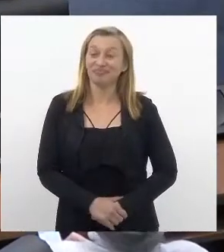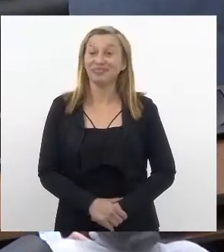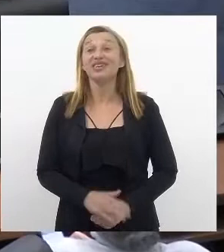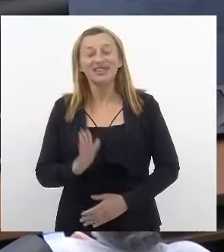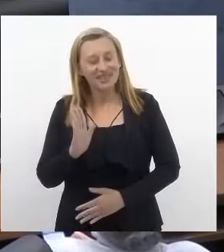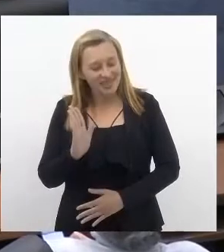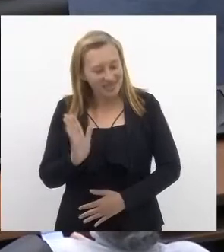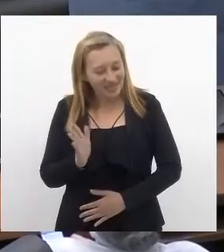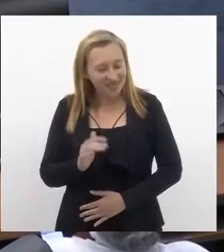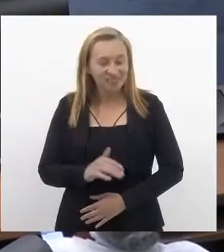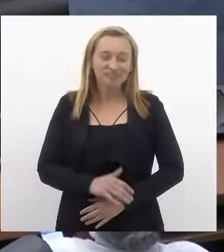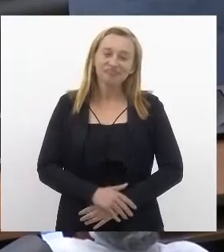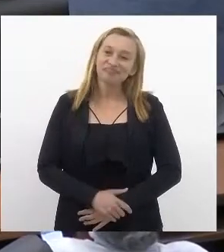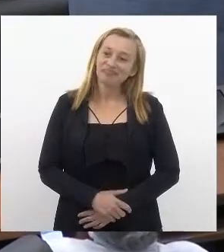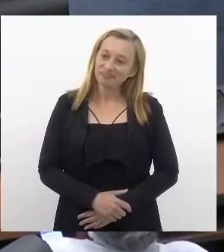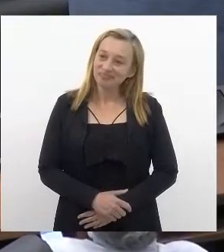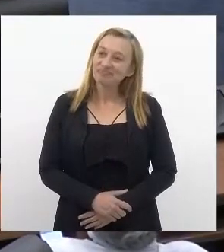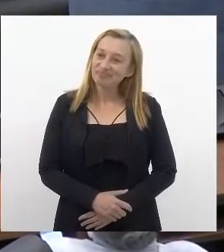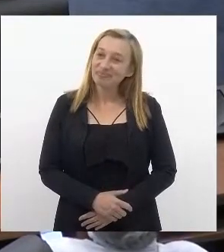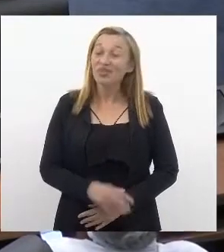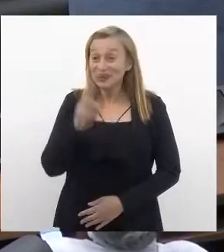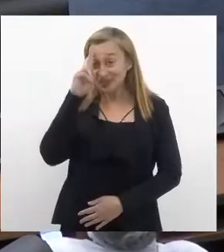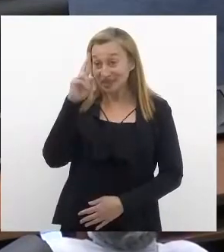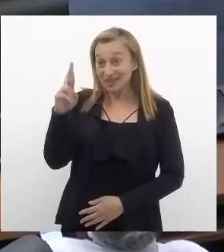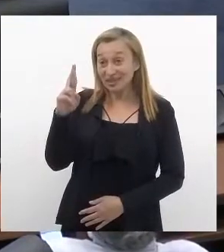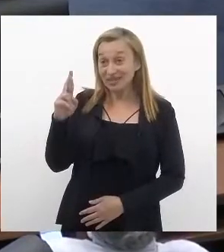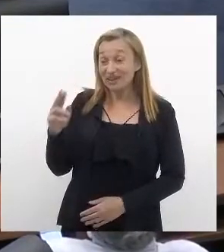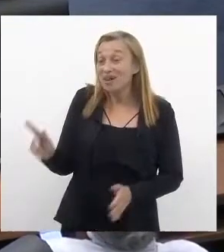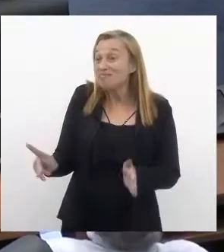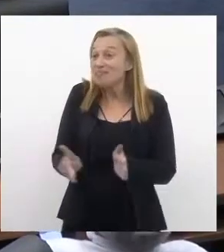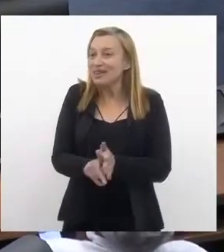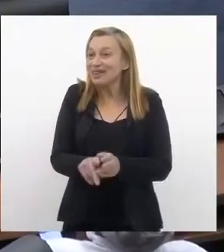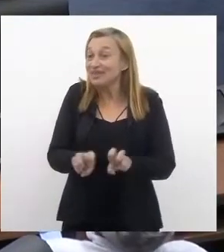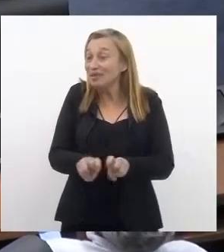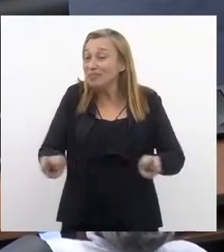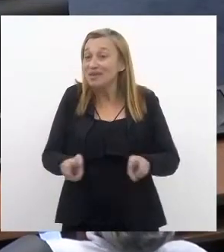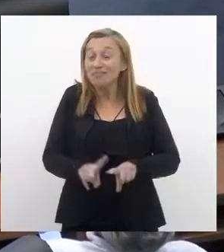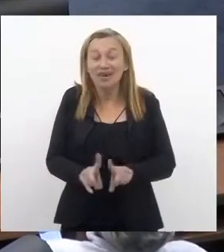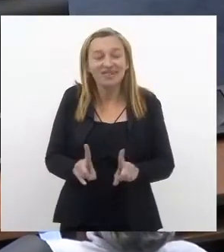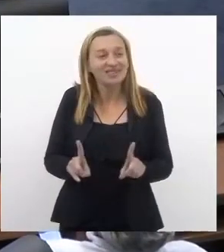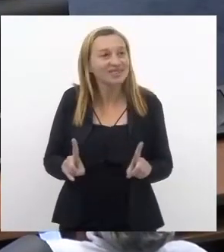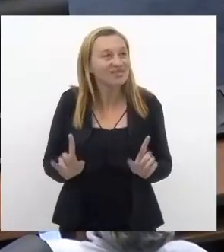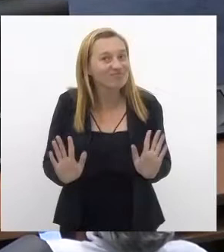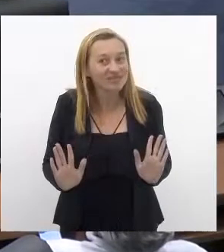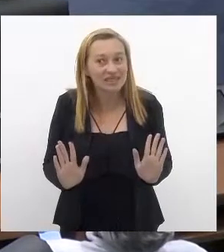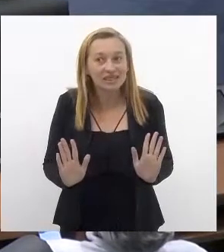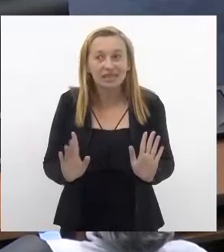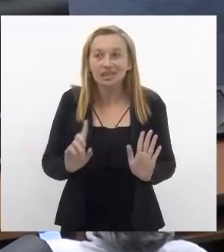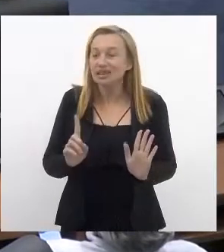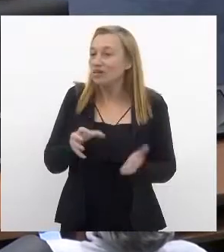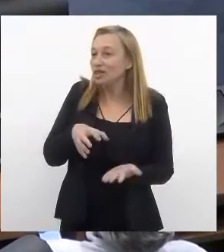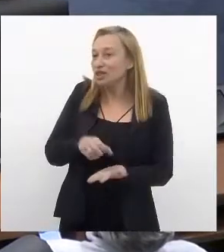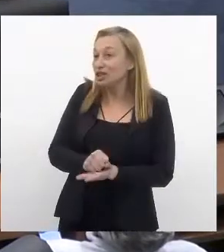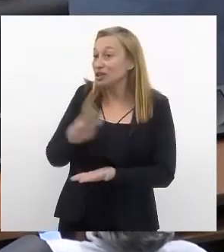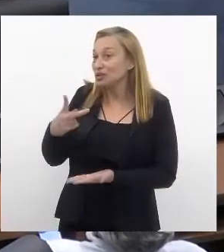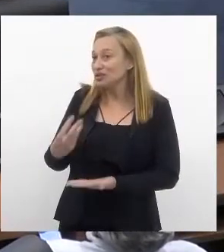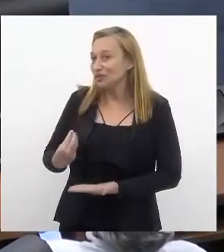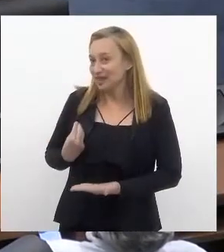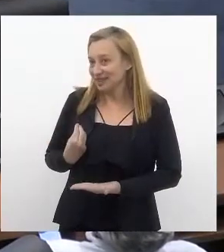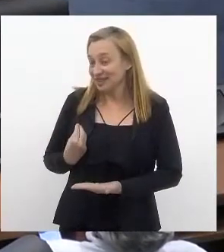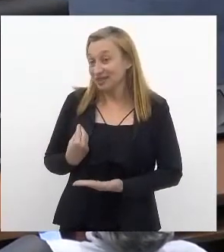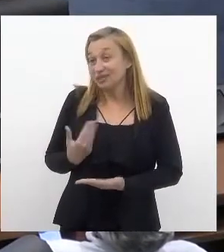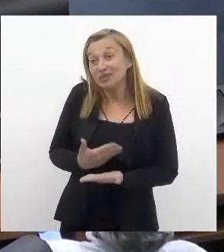já que o senhor estava fazendo parte da mesa, mas nós não registramos a sua presença